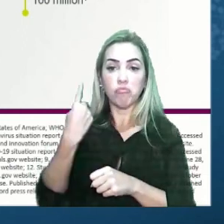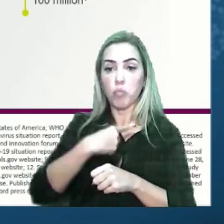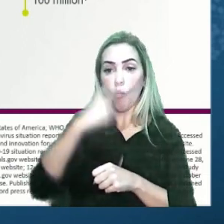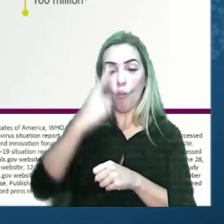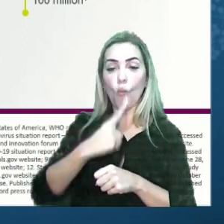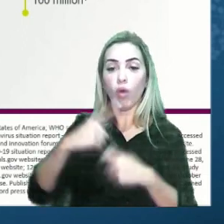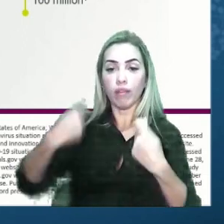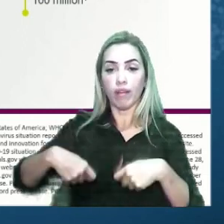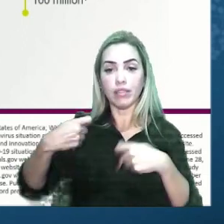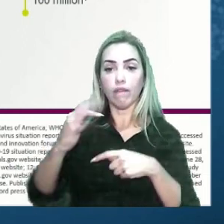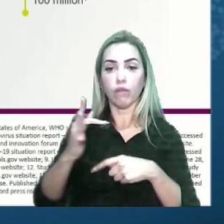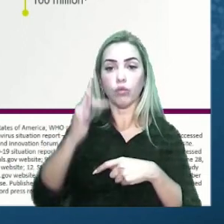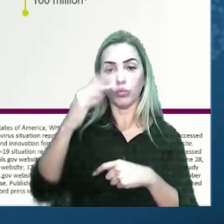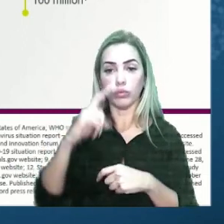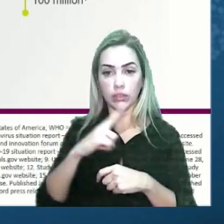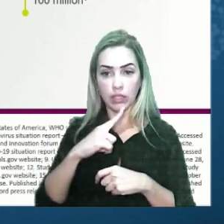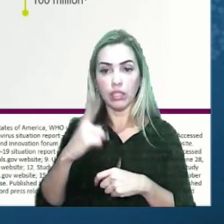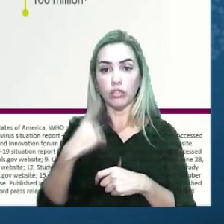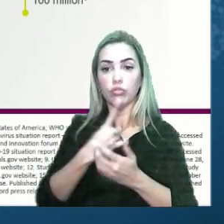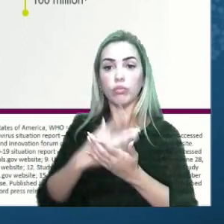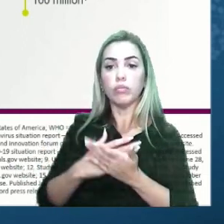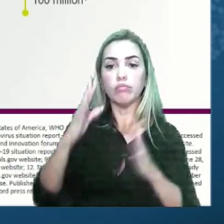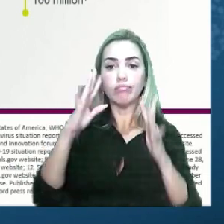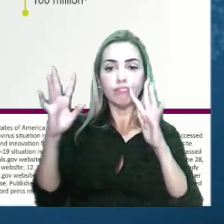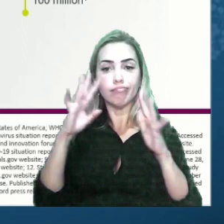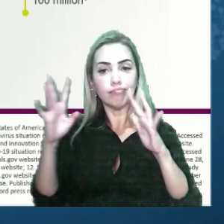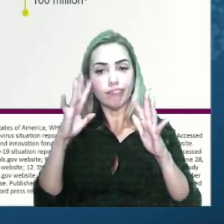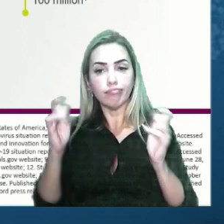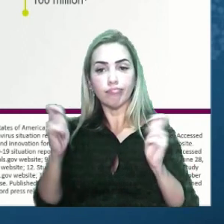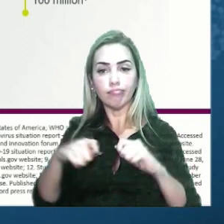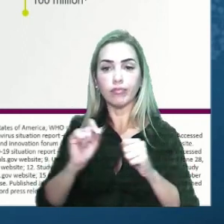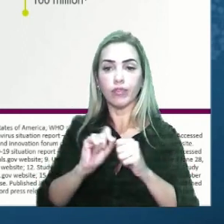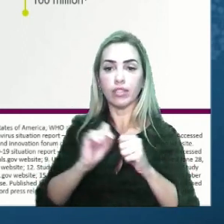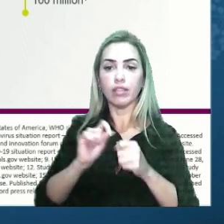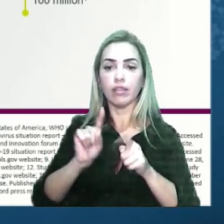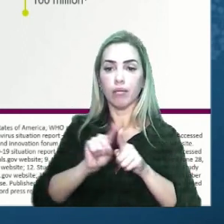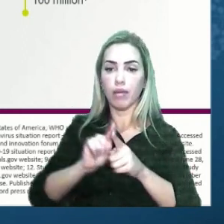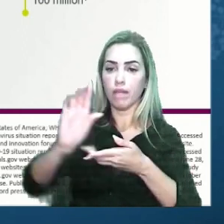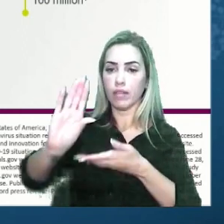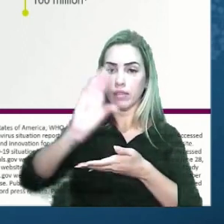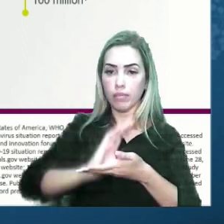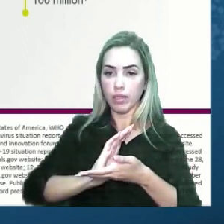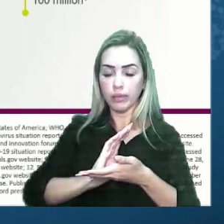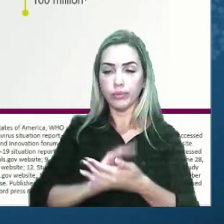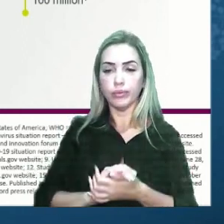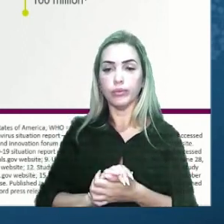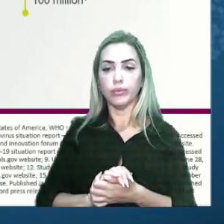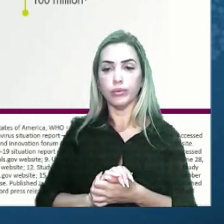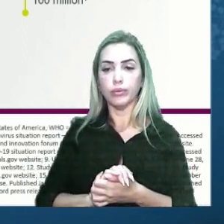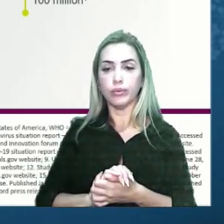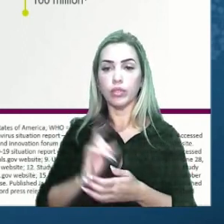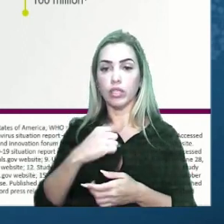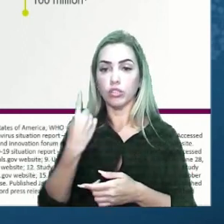necessárias posteriormente. A gente começou a pensar em financiamento e a